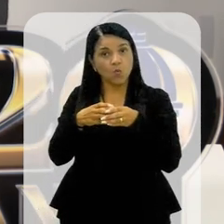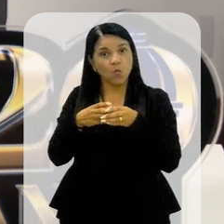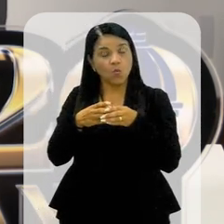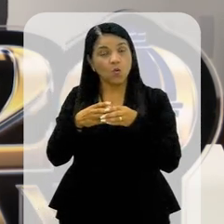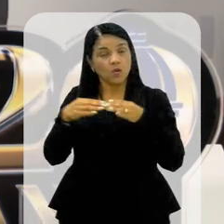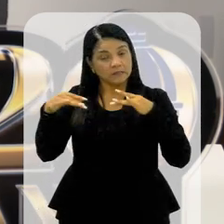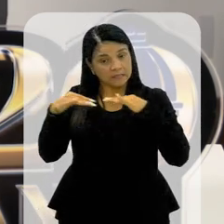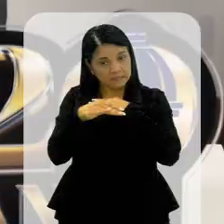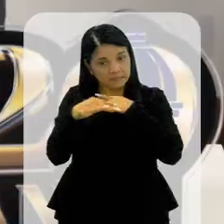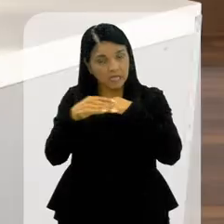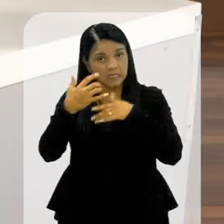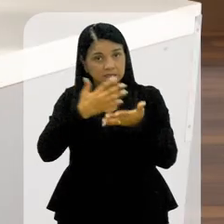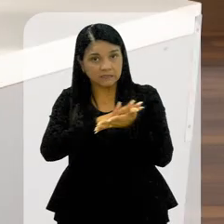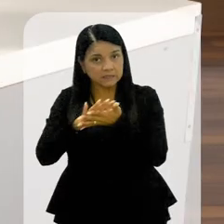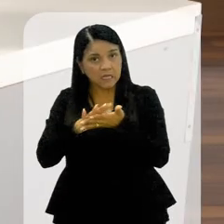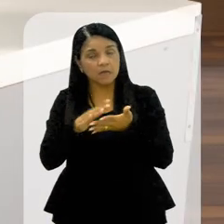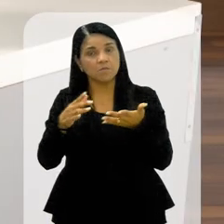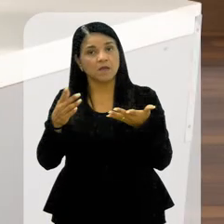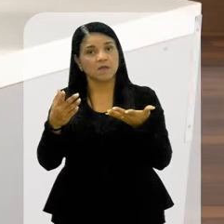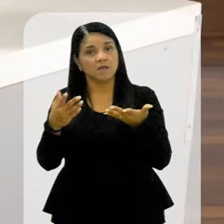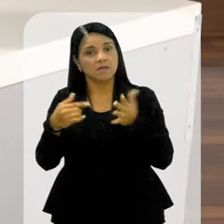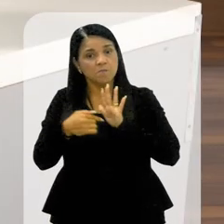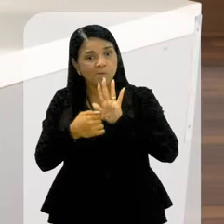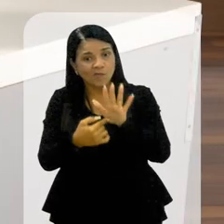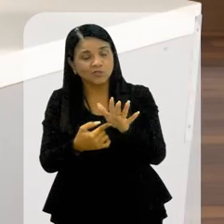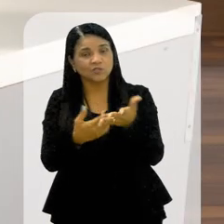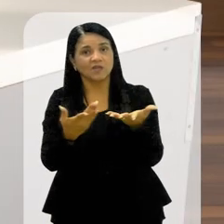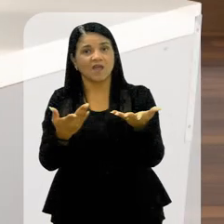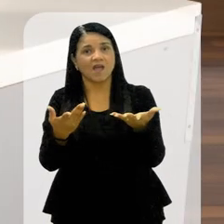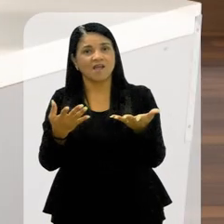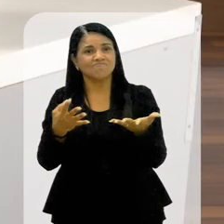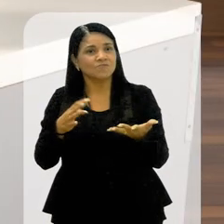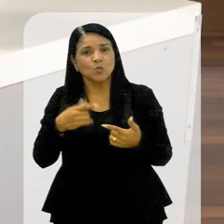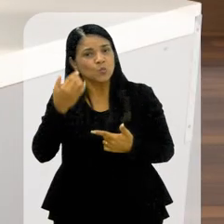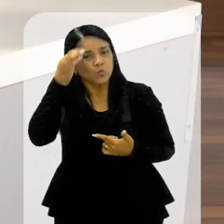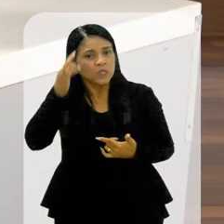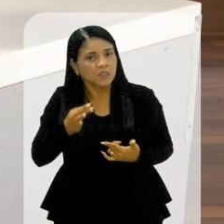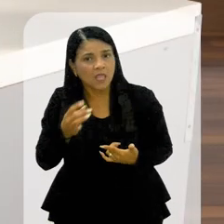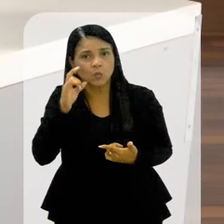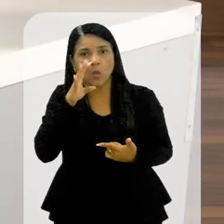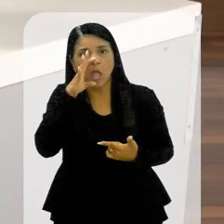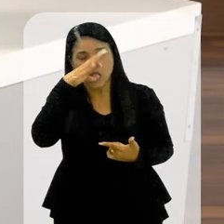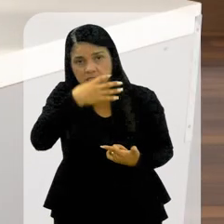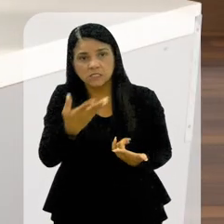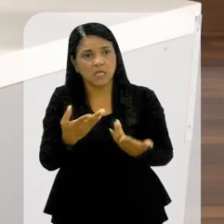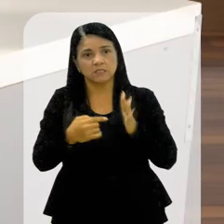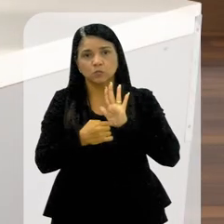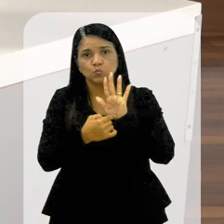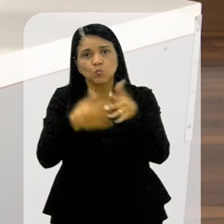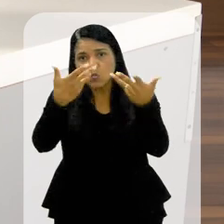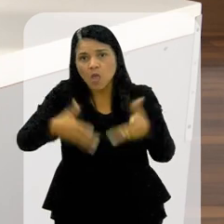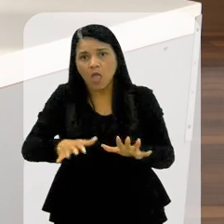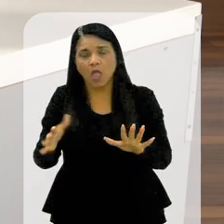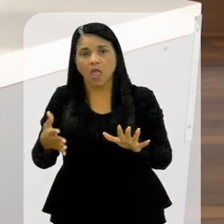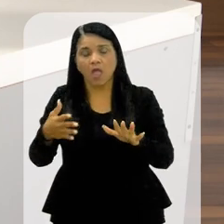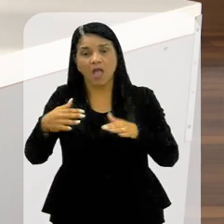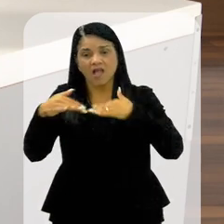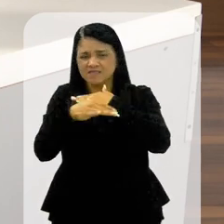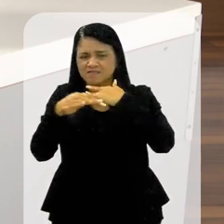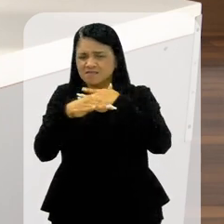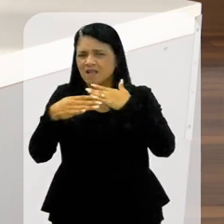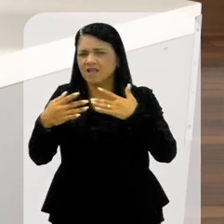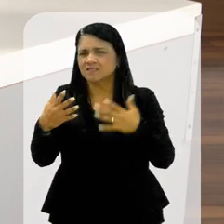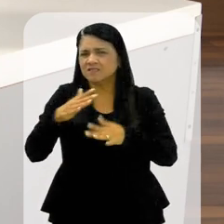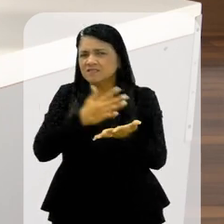dentro da escola. É um potencial muito grande que nós temos, cara. Existe uma resistência a isso também. Eu não consigo entender também, cara. De verdade. E a cidade do samba é